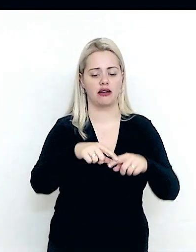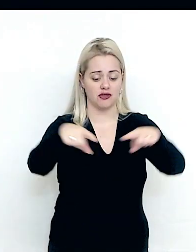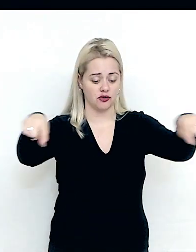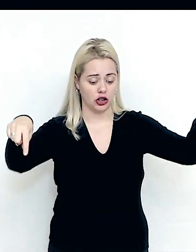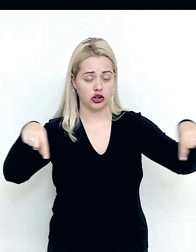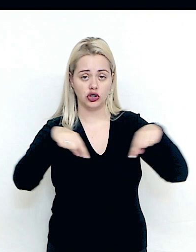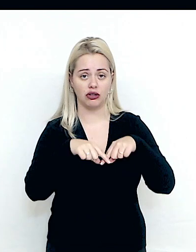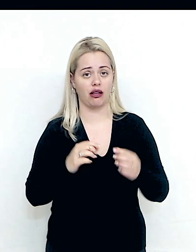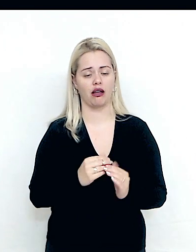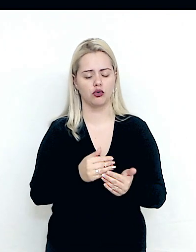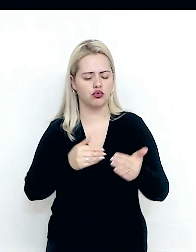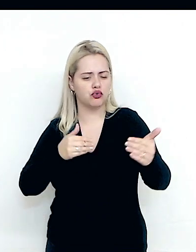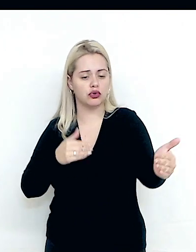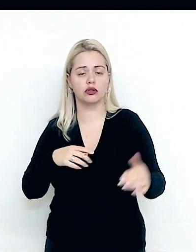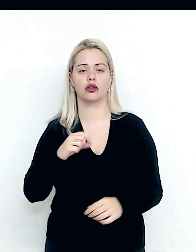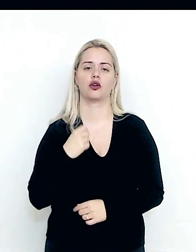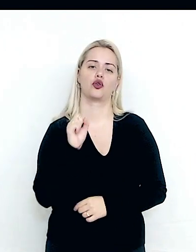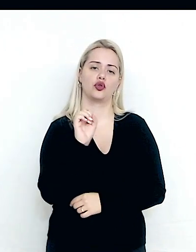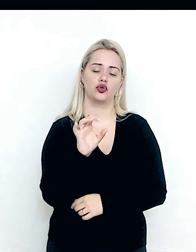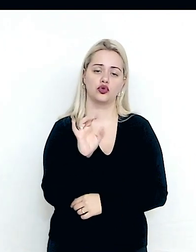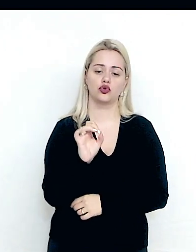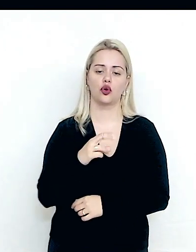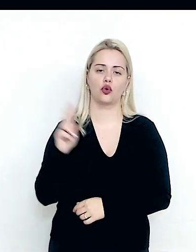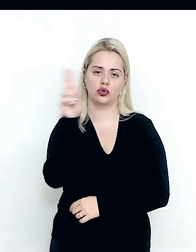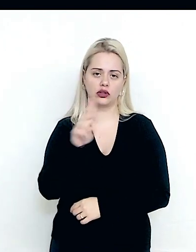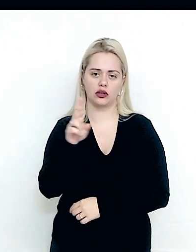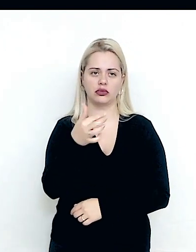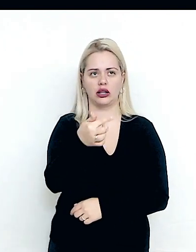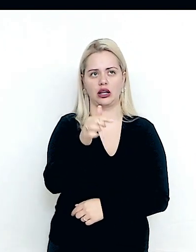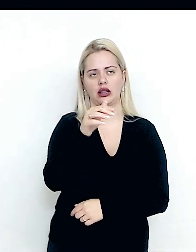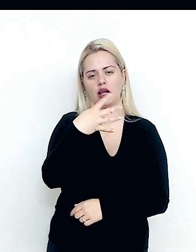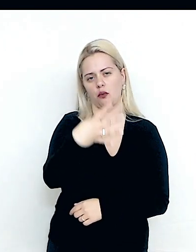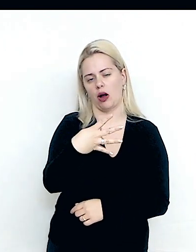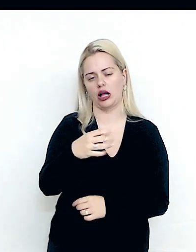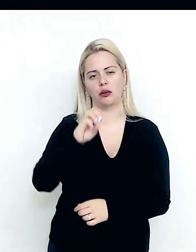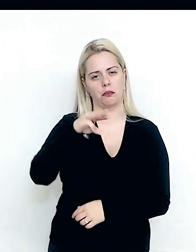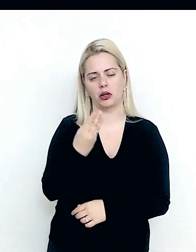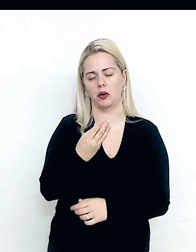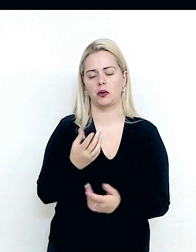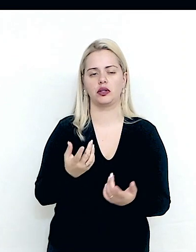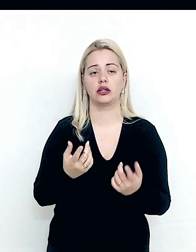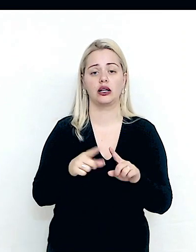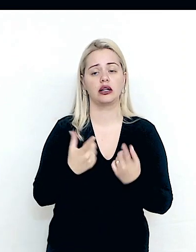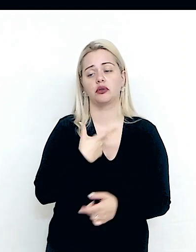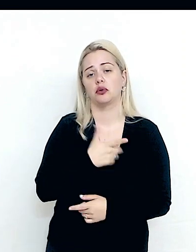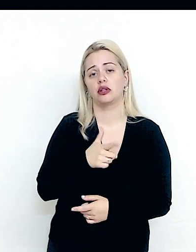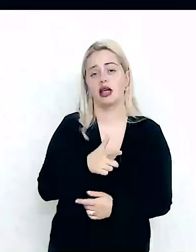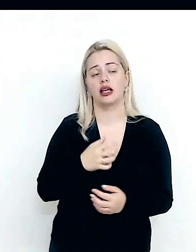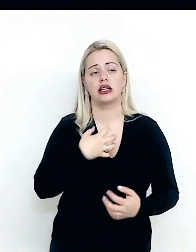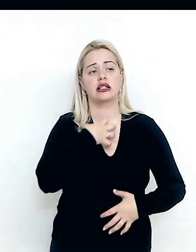da Amazônia, e só utilizamos 64 milhões. Enfim, não tem o menor sentido esse tipo de